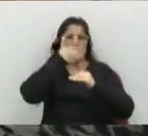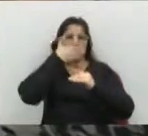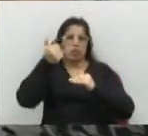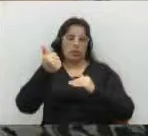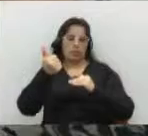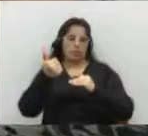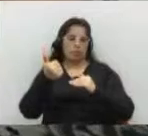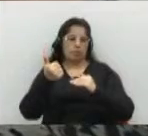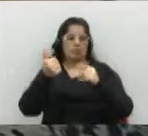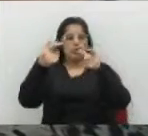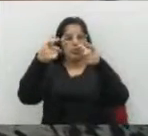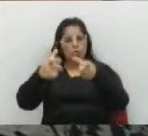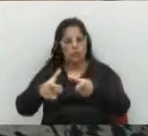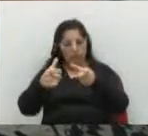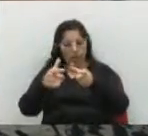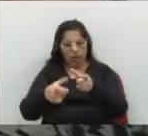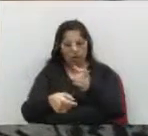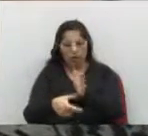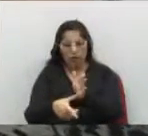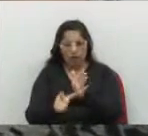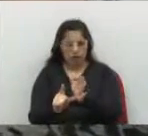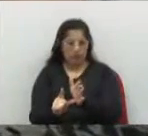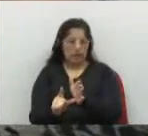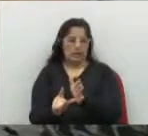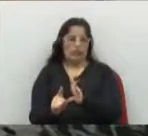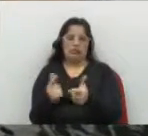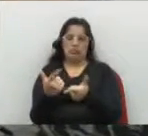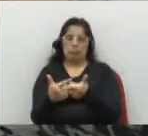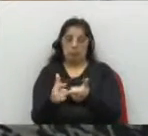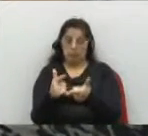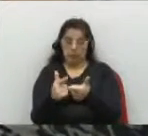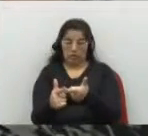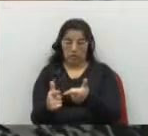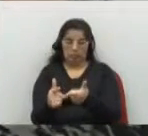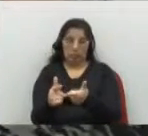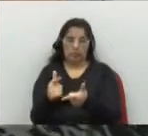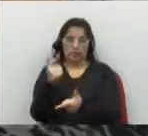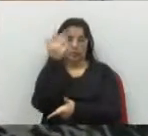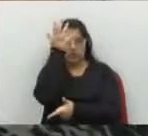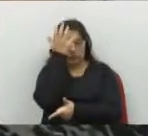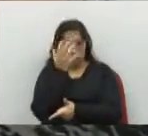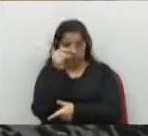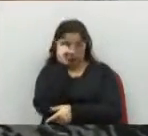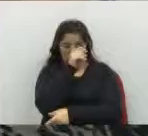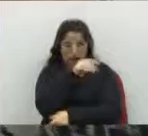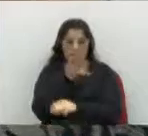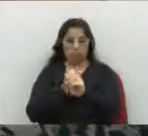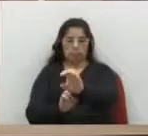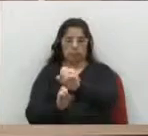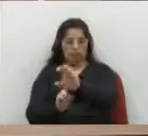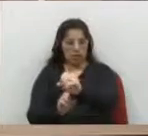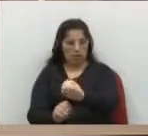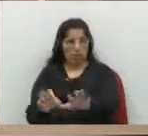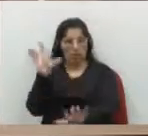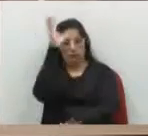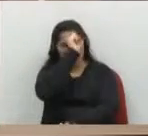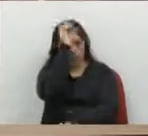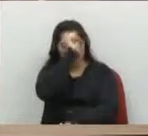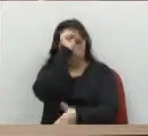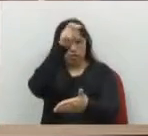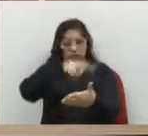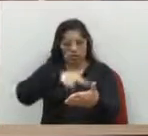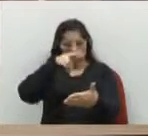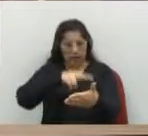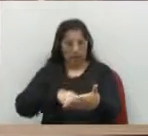uma região onde a gente tinha sérios problemas de alfabetização. Muito obrigada. Ia pedir